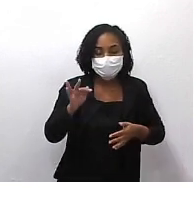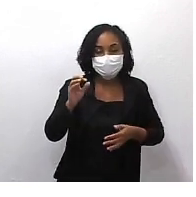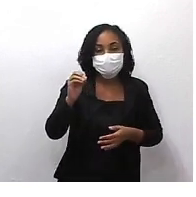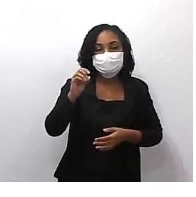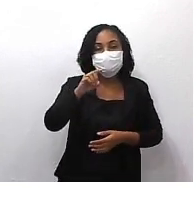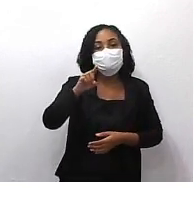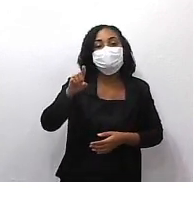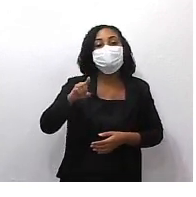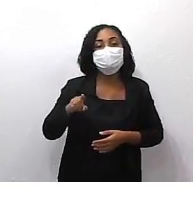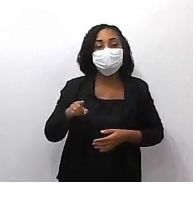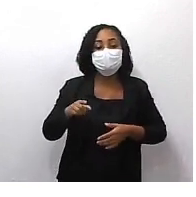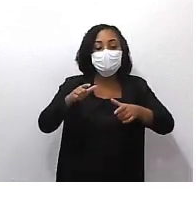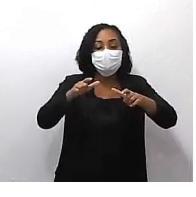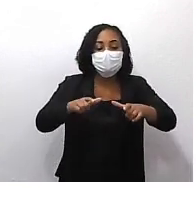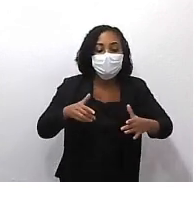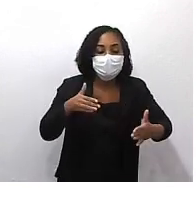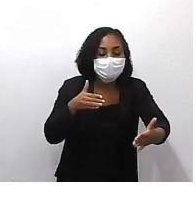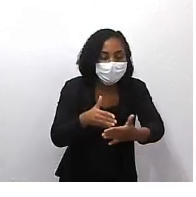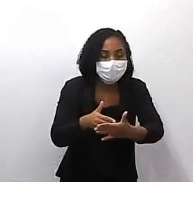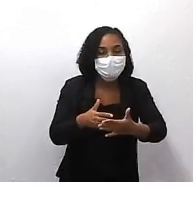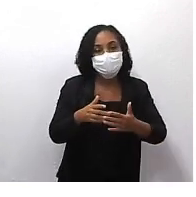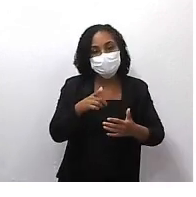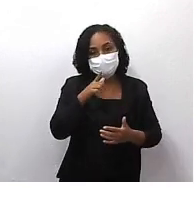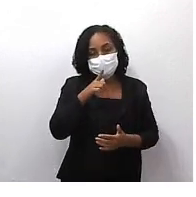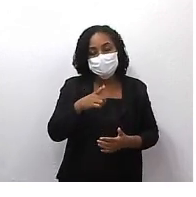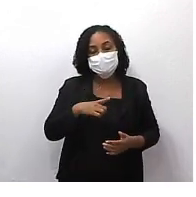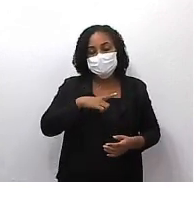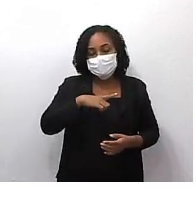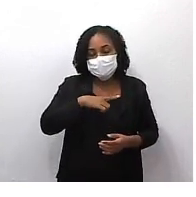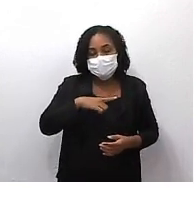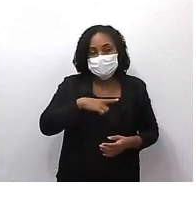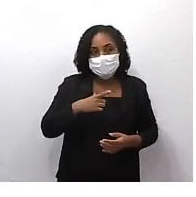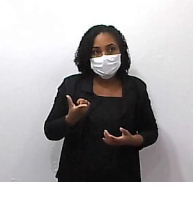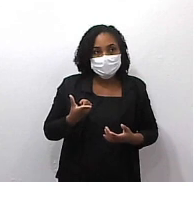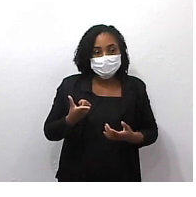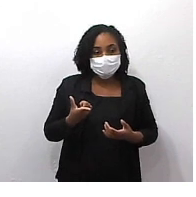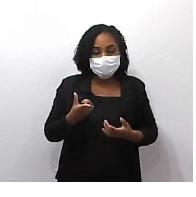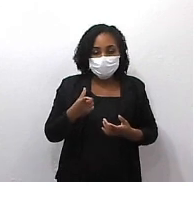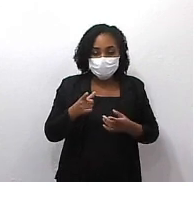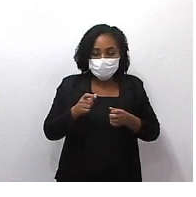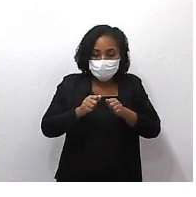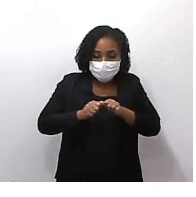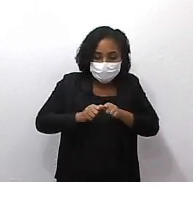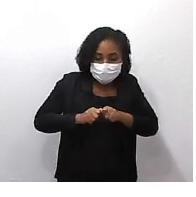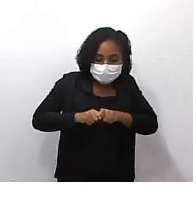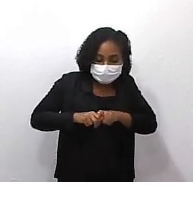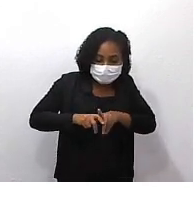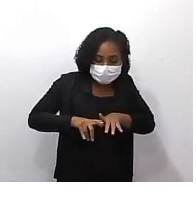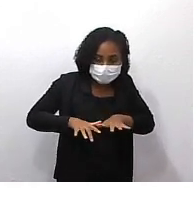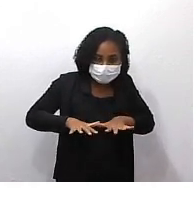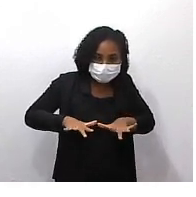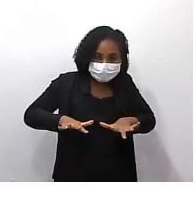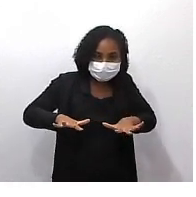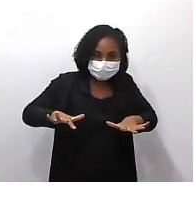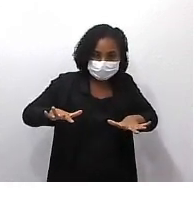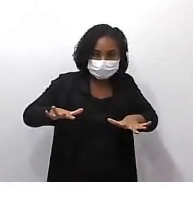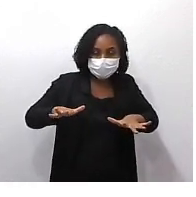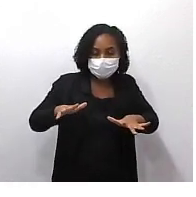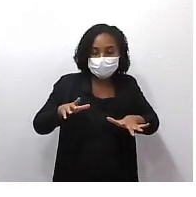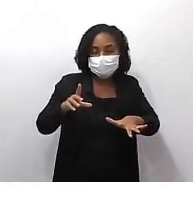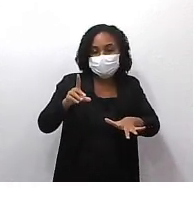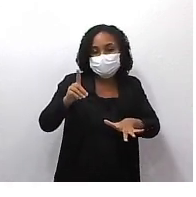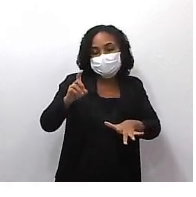termina. Ela pode ser, em geral, ou em forma de delta, quando ela forma um leque aluvional, um leque de